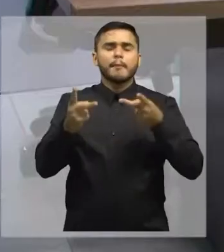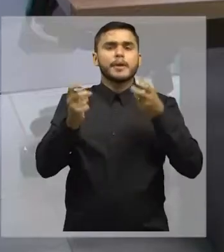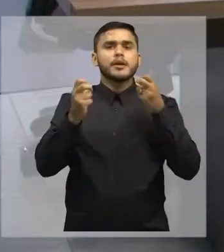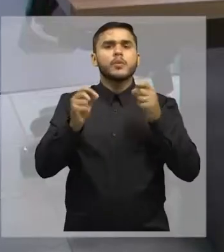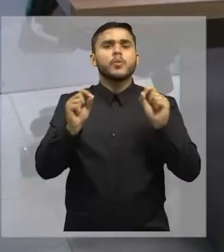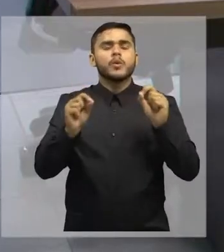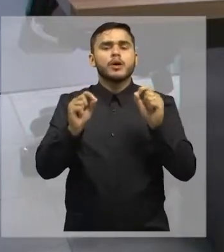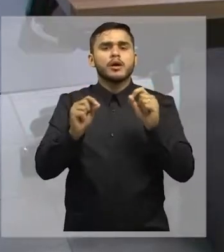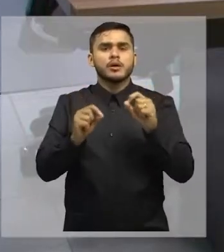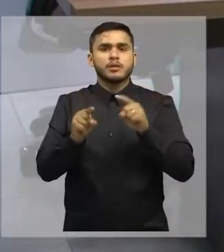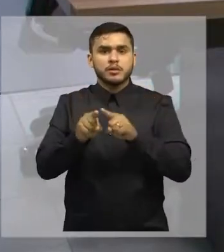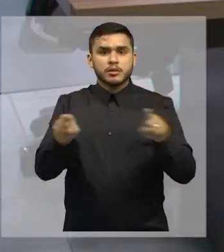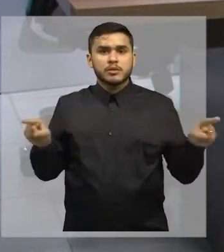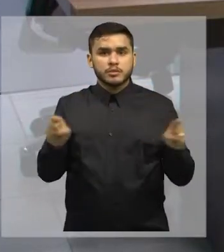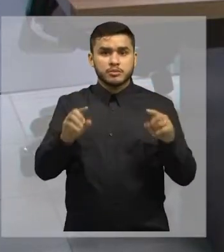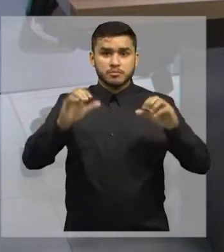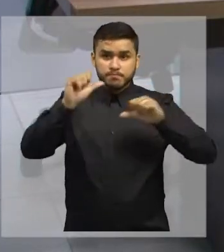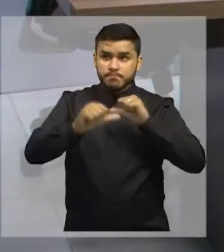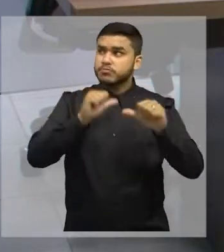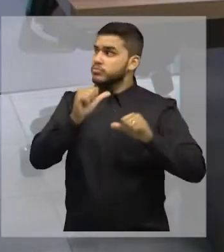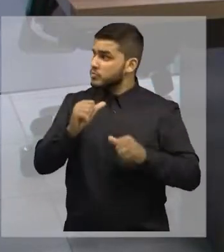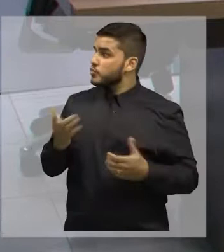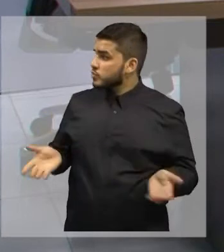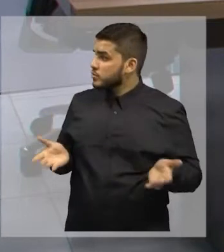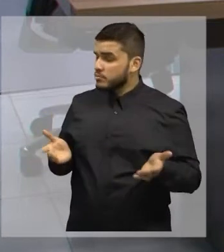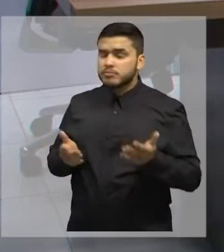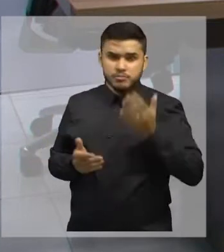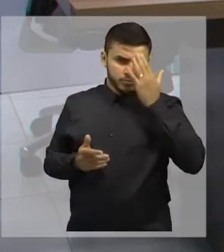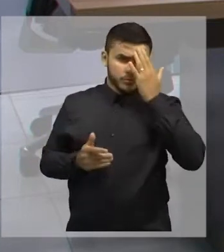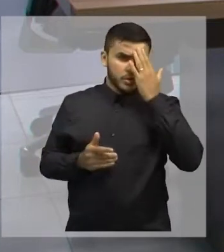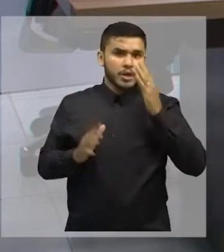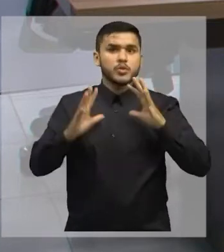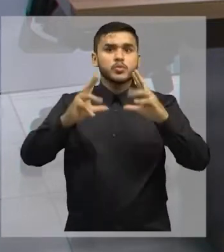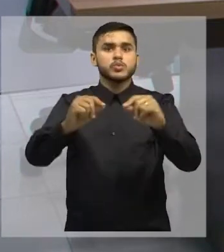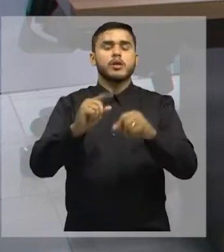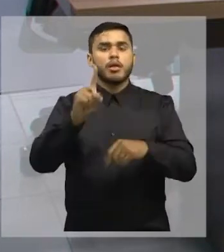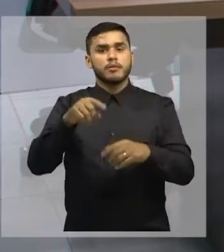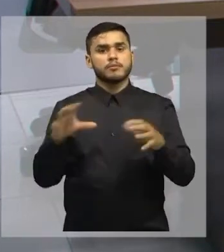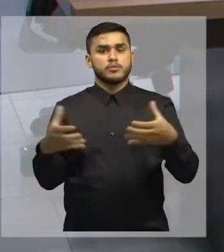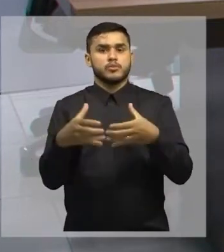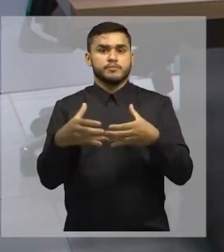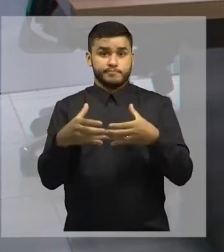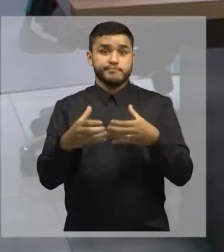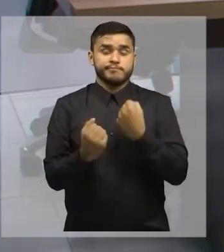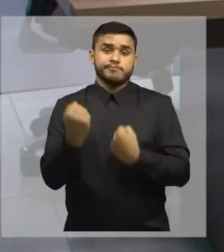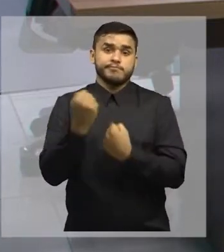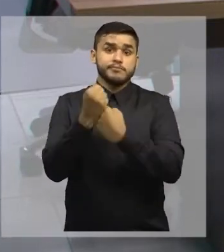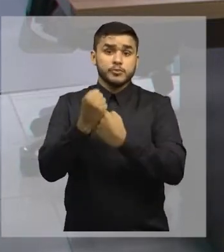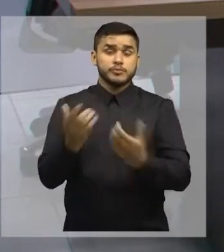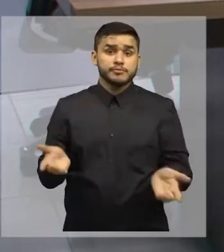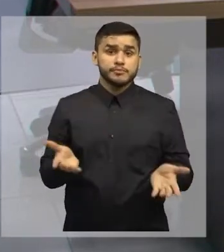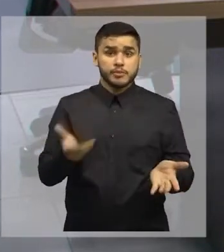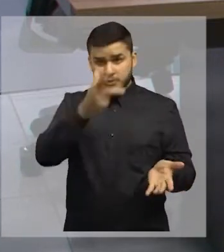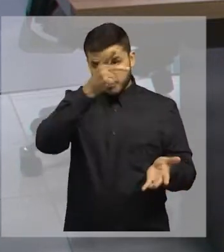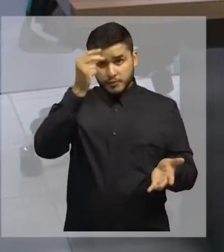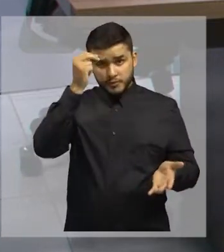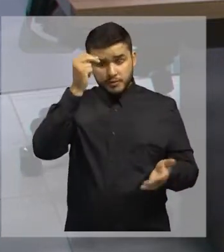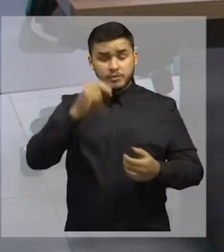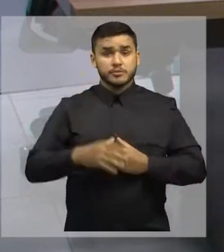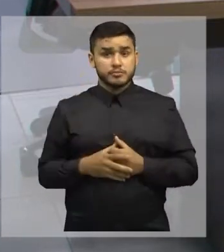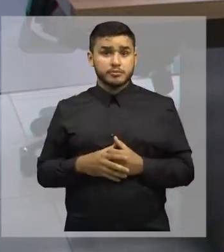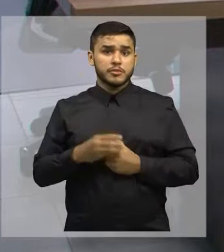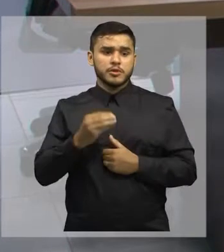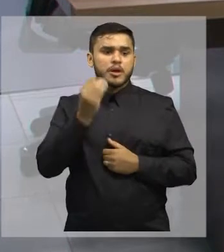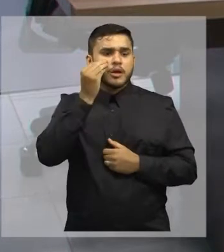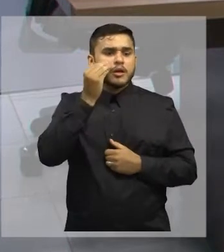a contrariar interesses, né, nas suas bases eleitorais. Isso é uma realidade. Isso não precisa ser